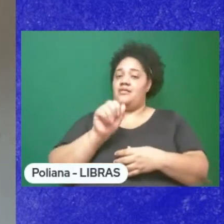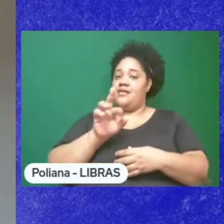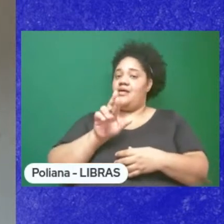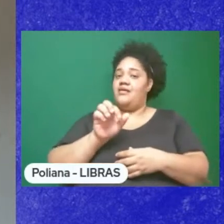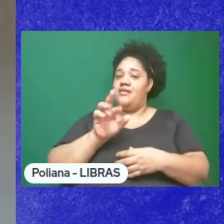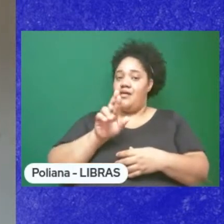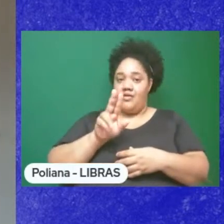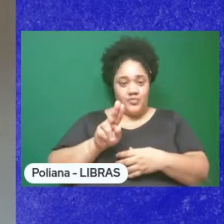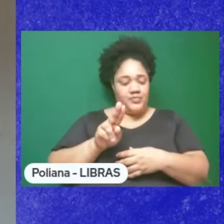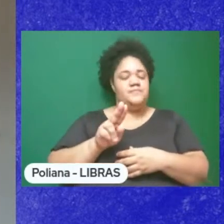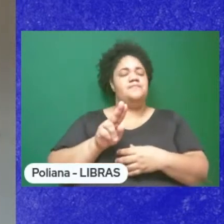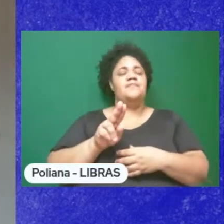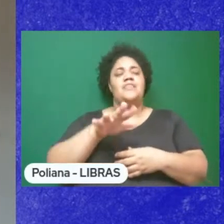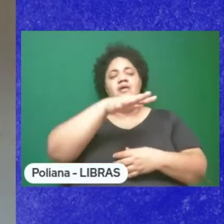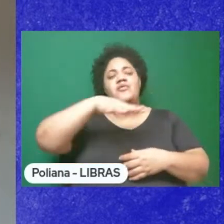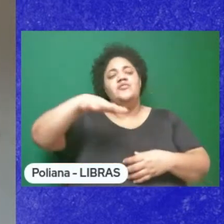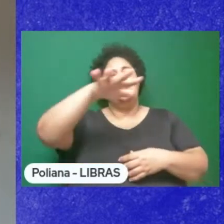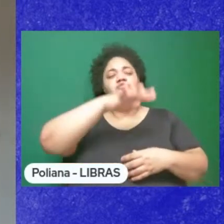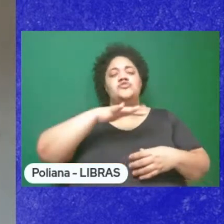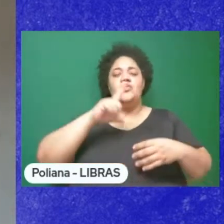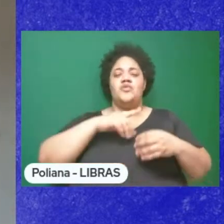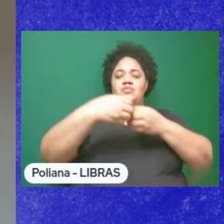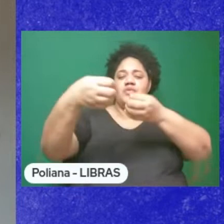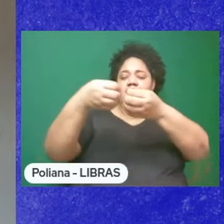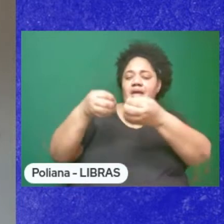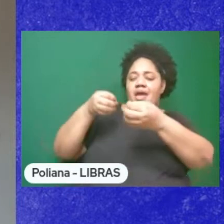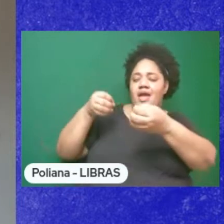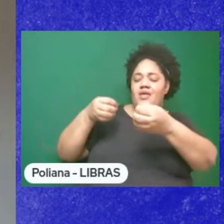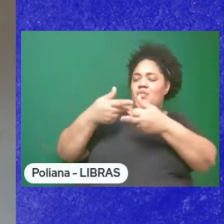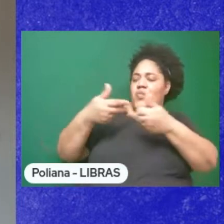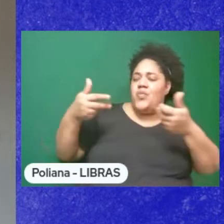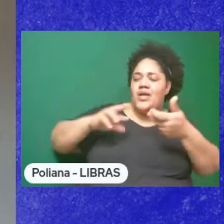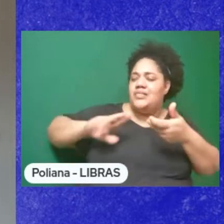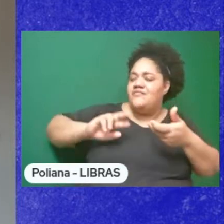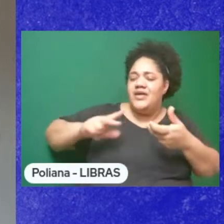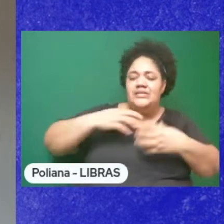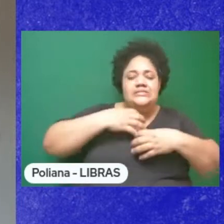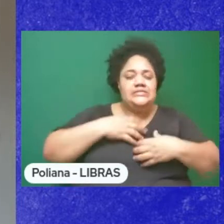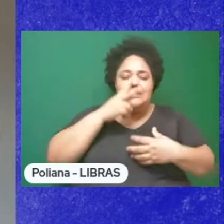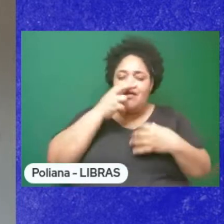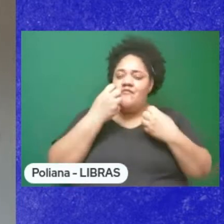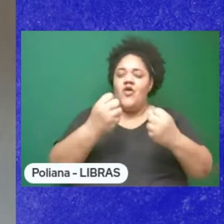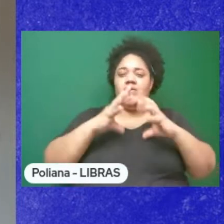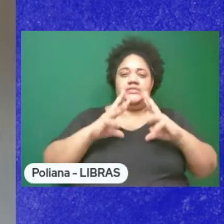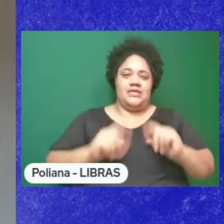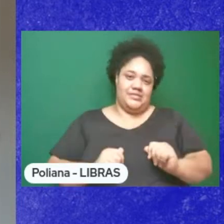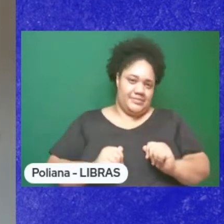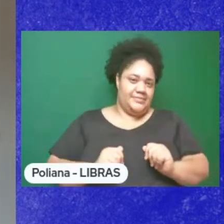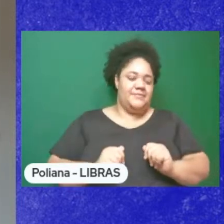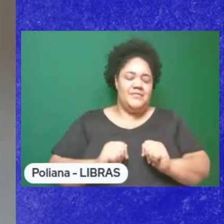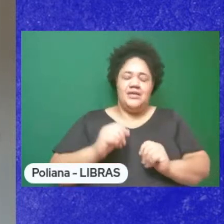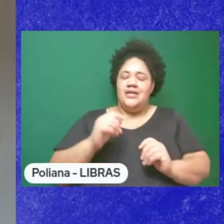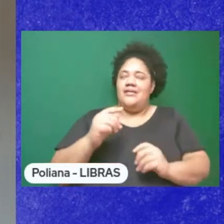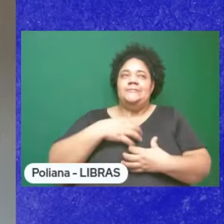É uma região cercada de um misticismo e de uma força muito ímpar. E uma energia assim, que eu acho